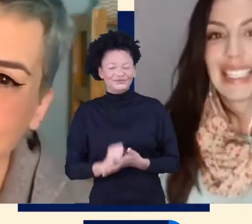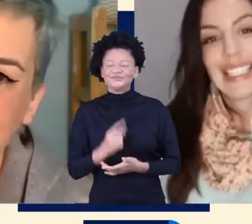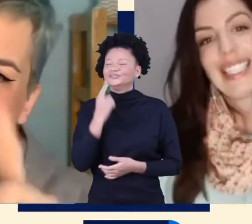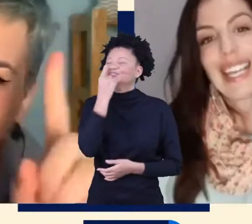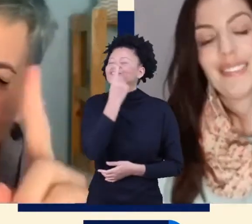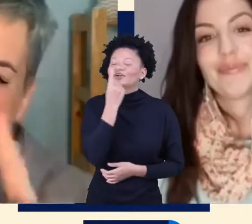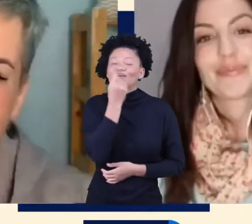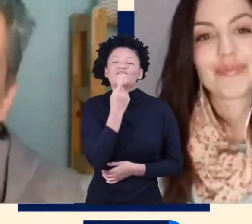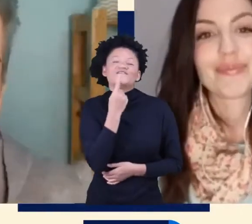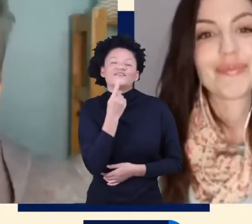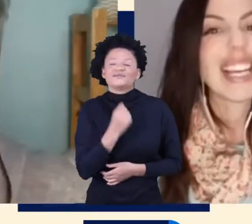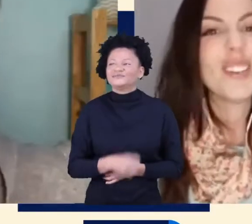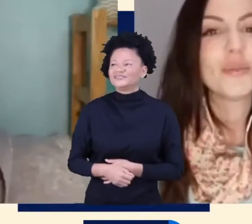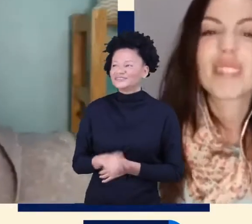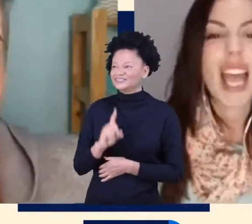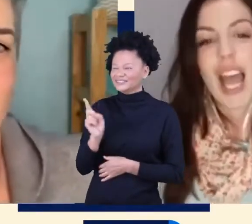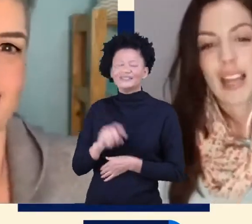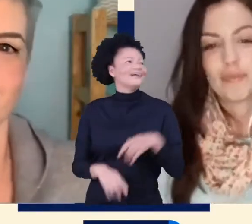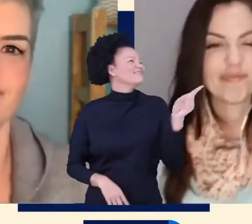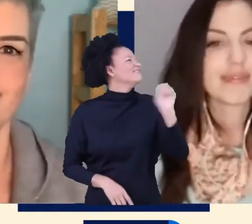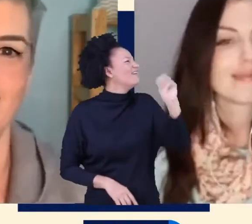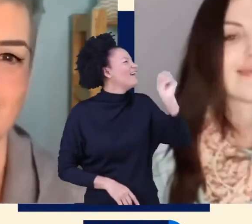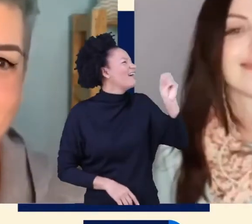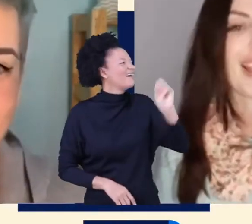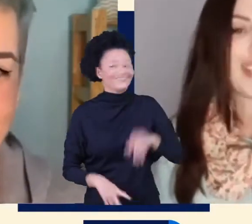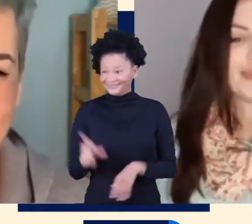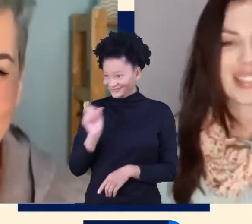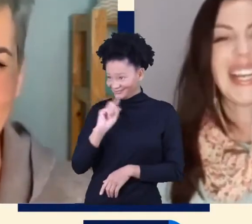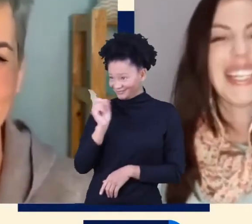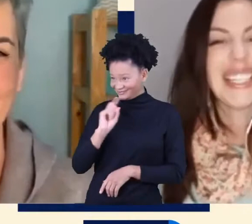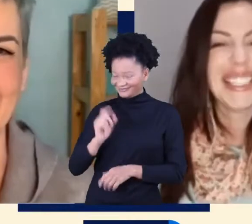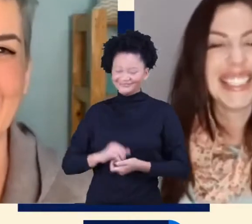vermelho. vermelhinha. Nem Não! tá. Não.